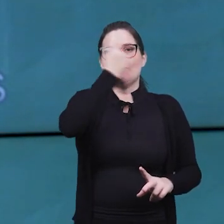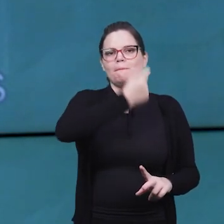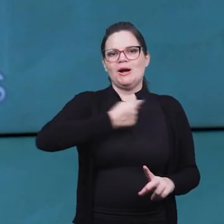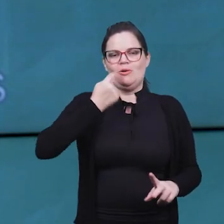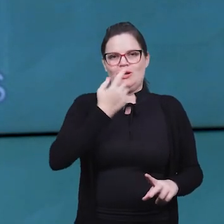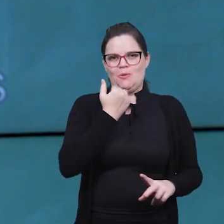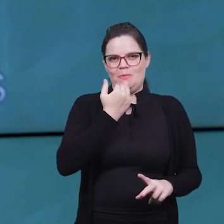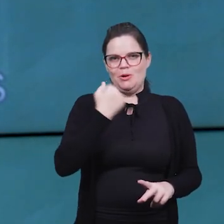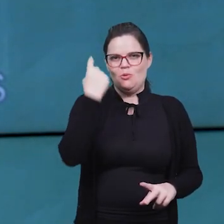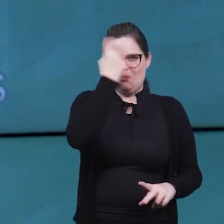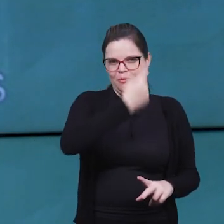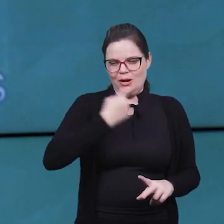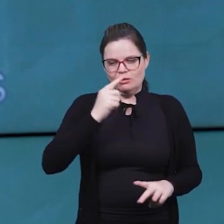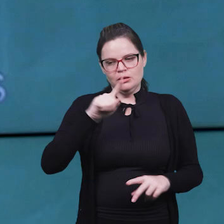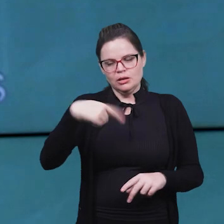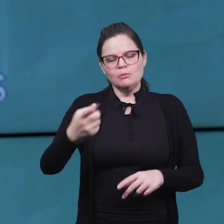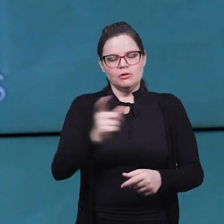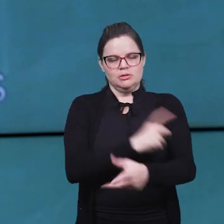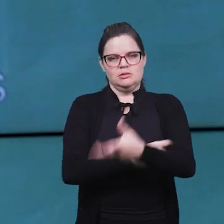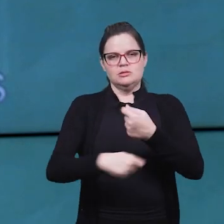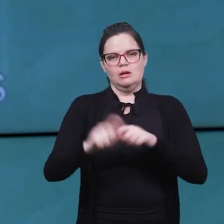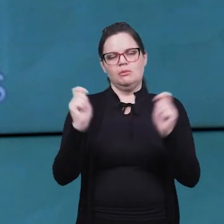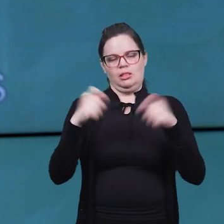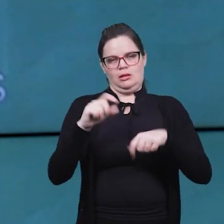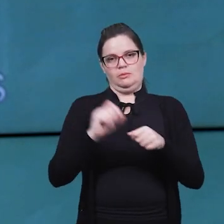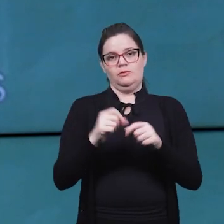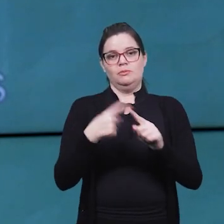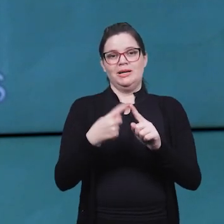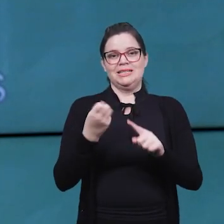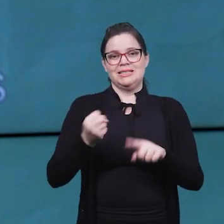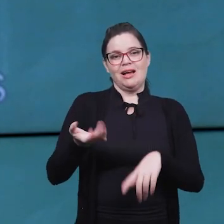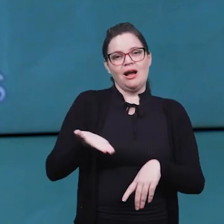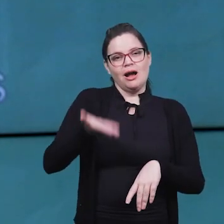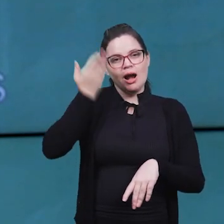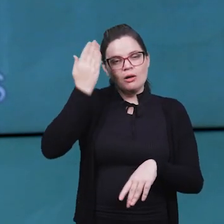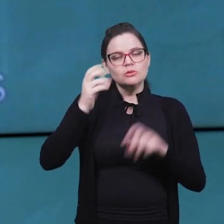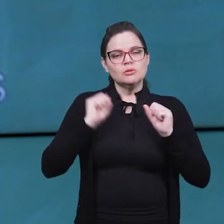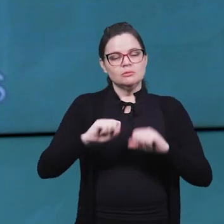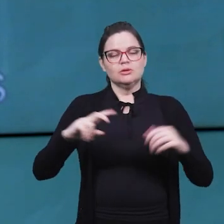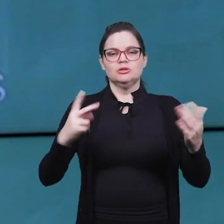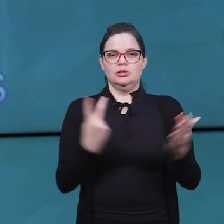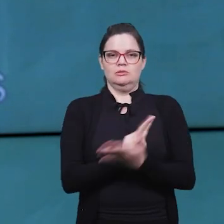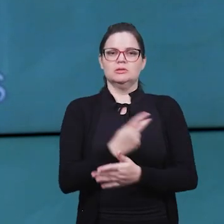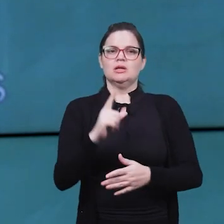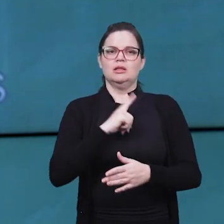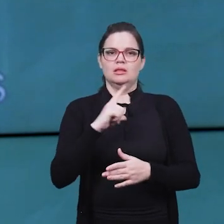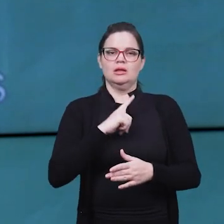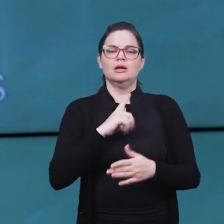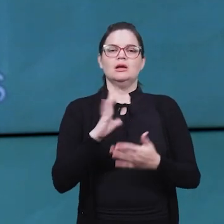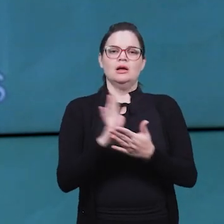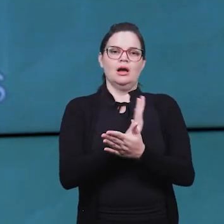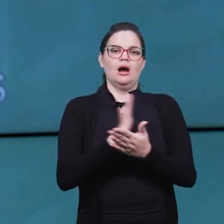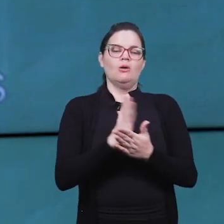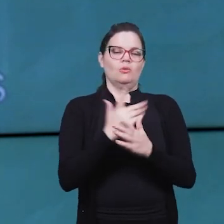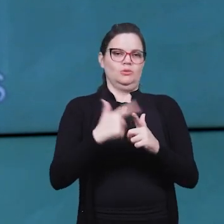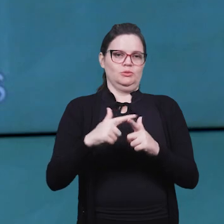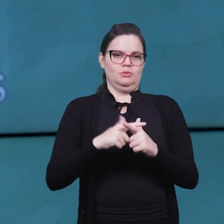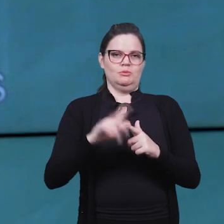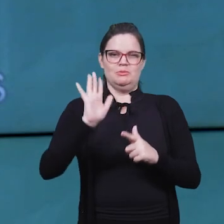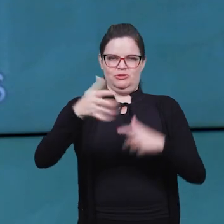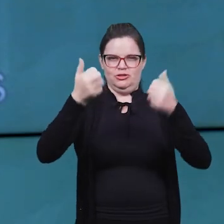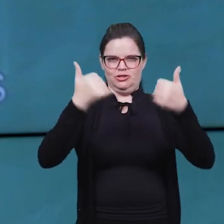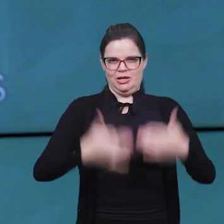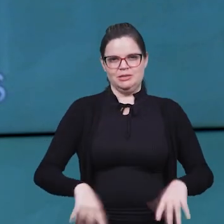a glicemia alta, ela pode estar relacionada com diversos quadros já citados aqui.